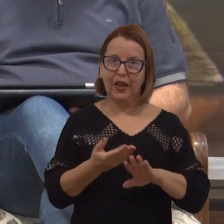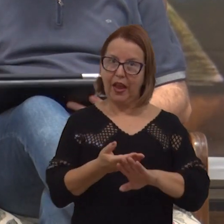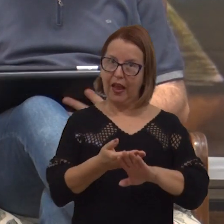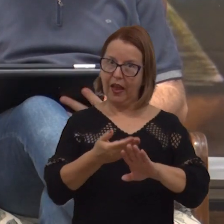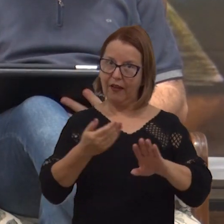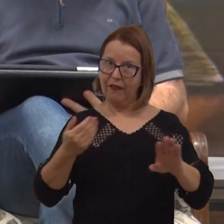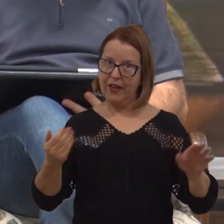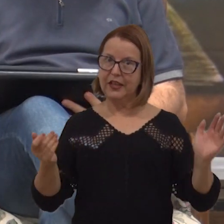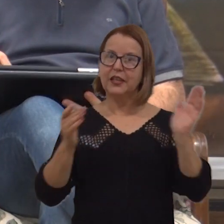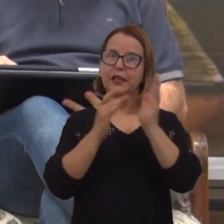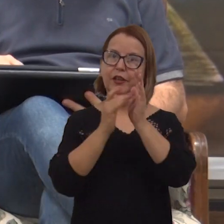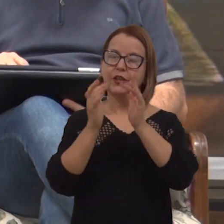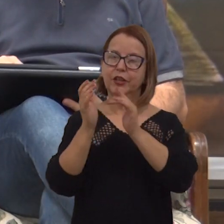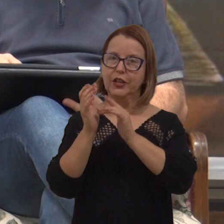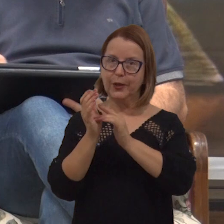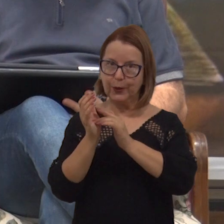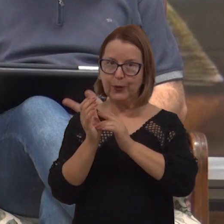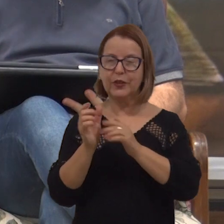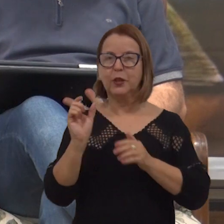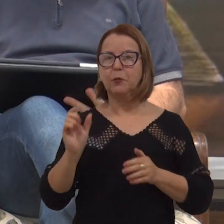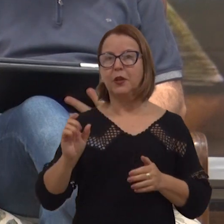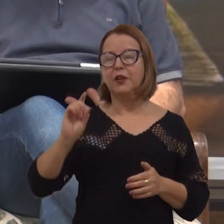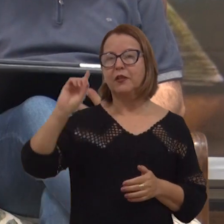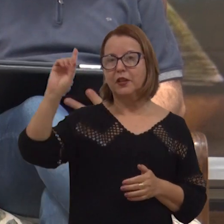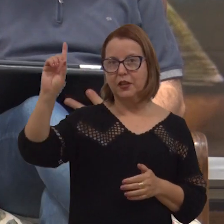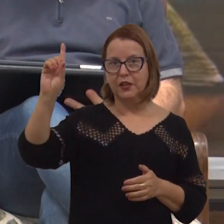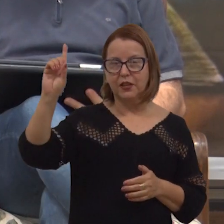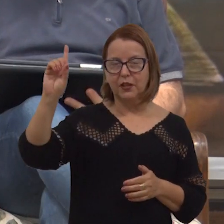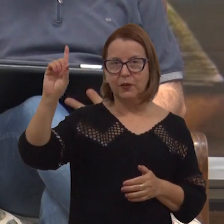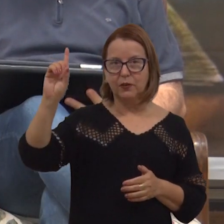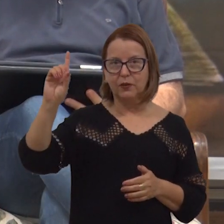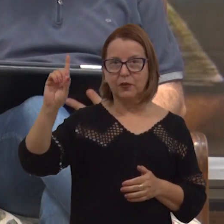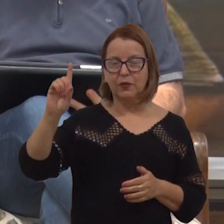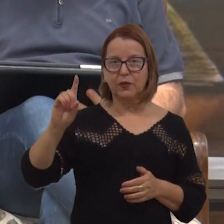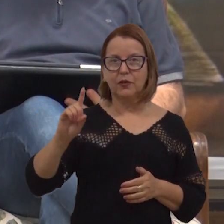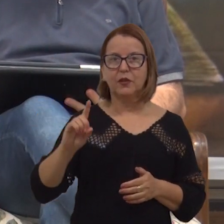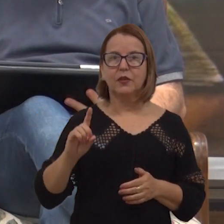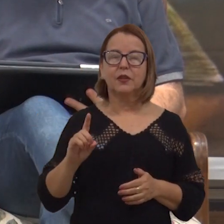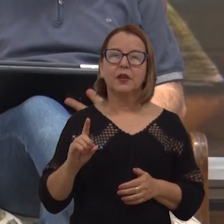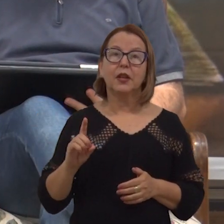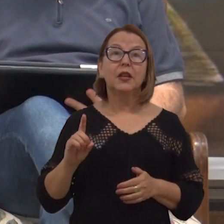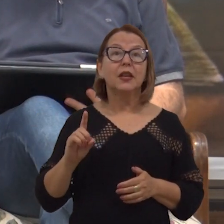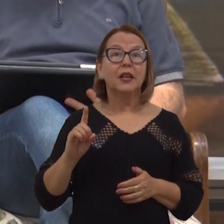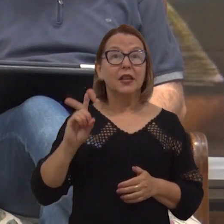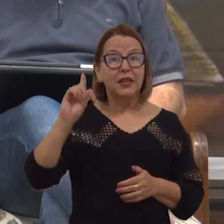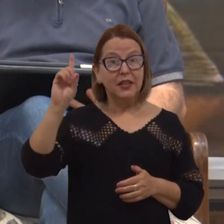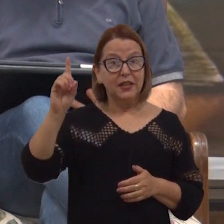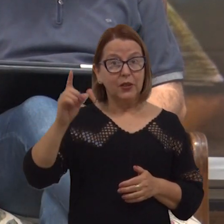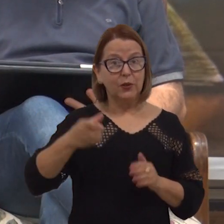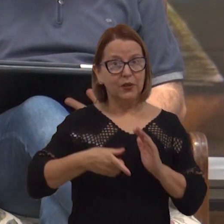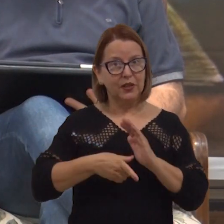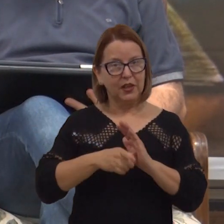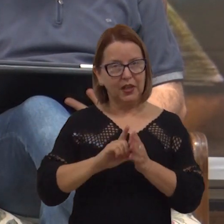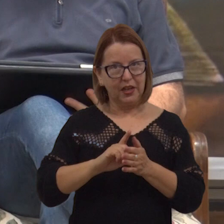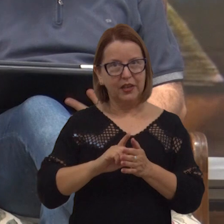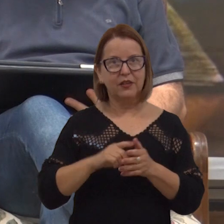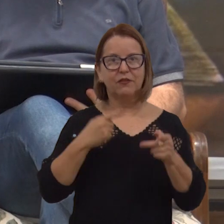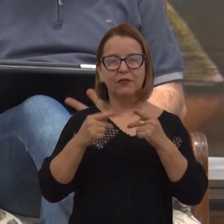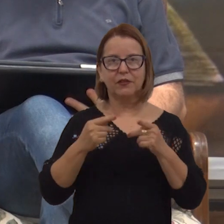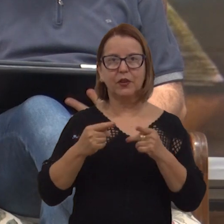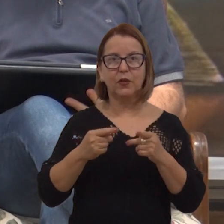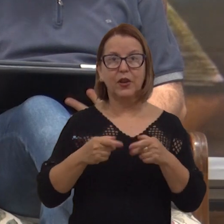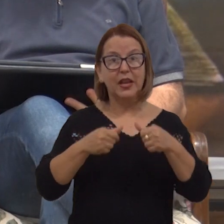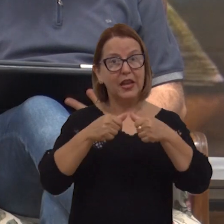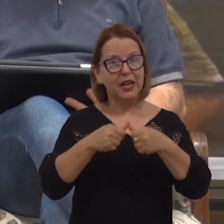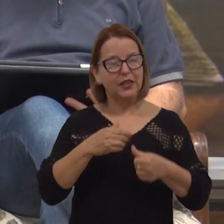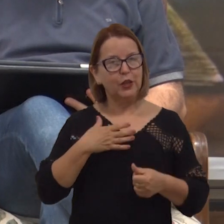olhos de Jesus do que o Pai tinha dito 40 dias atrás, que o Pai tinha dito, esse é meu Filho amado em quem tenho todo o prazer.